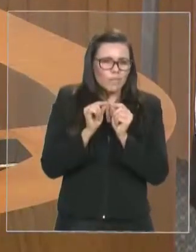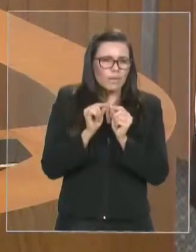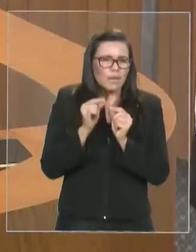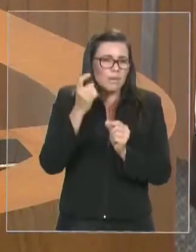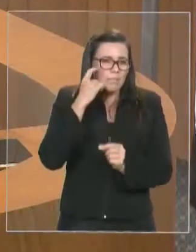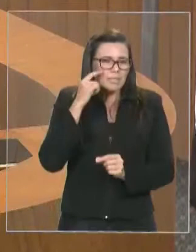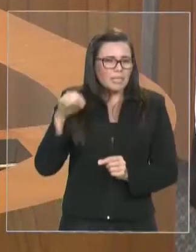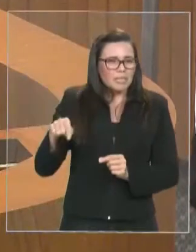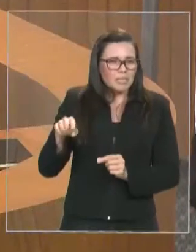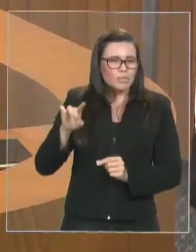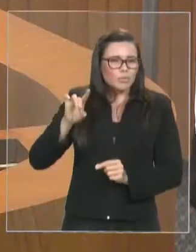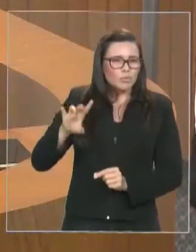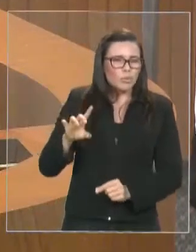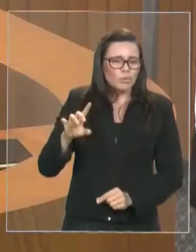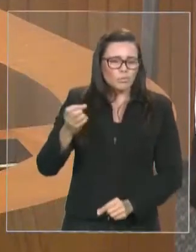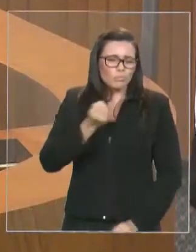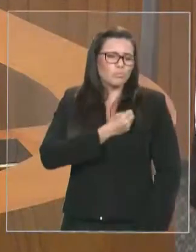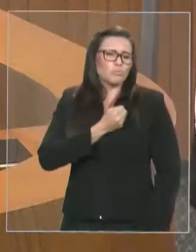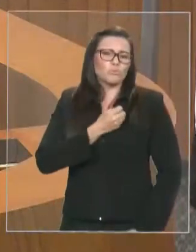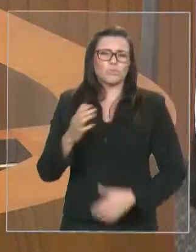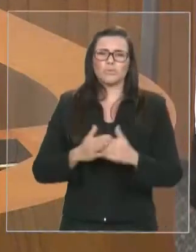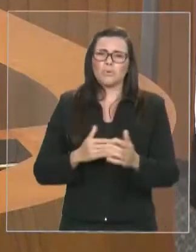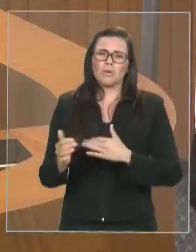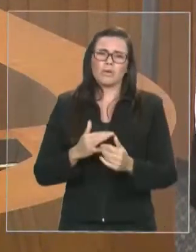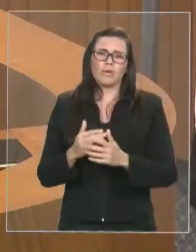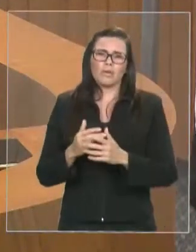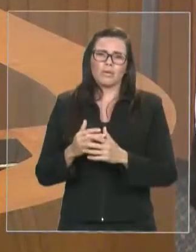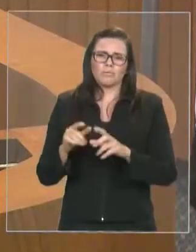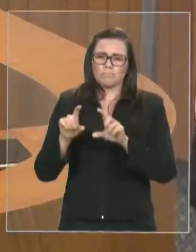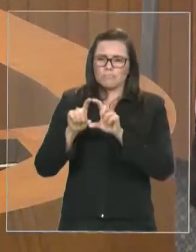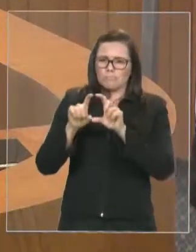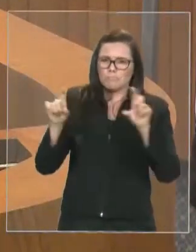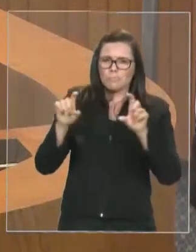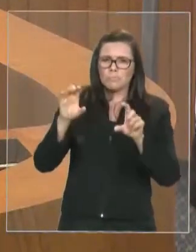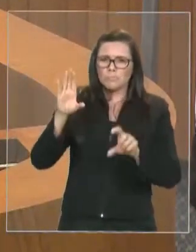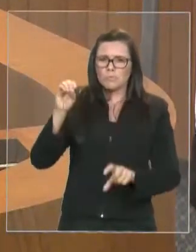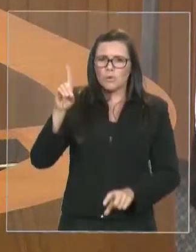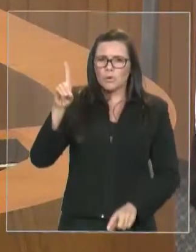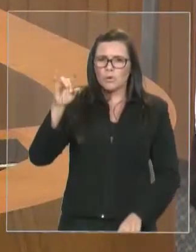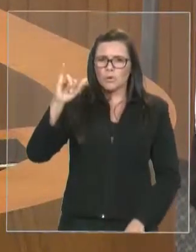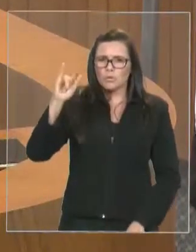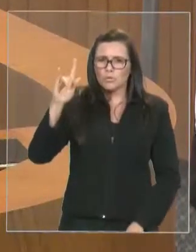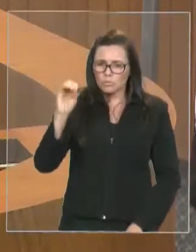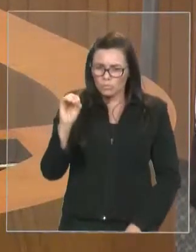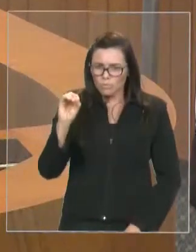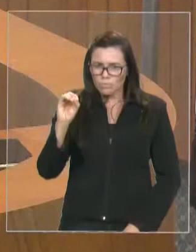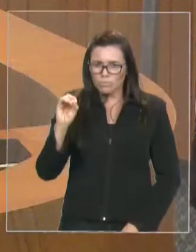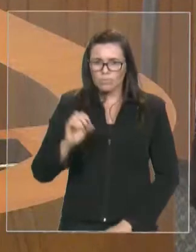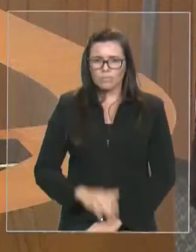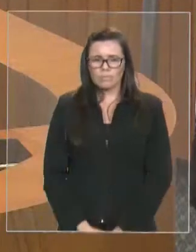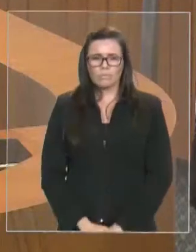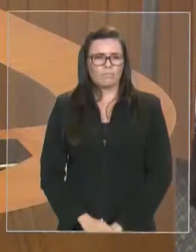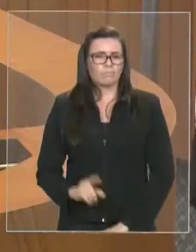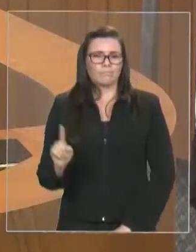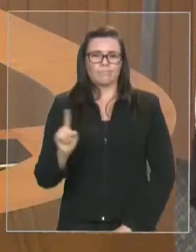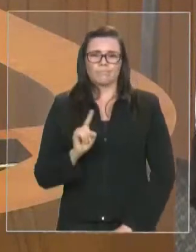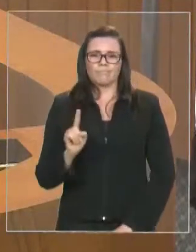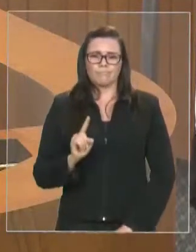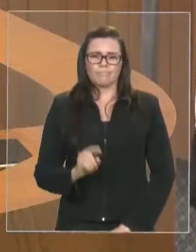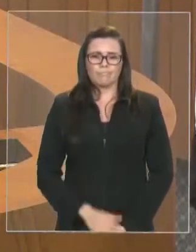e se identificar por um simples código de barra. São coisas simples, mas que acontecem nos hospitais do